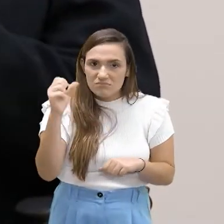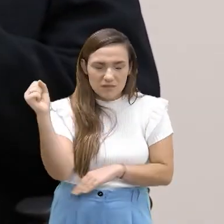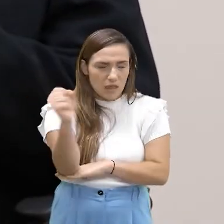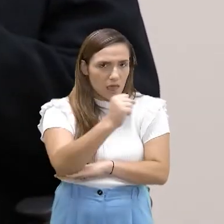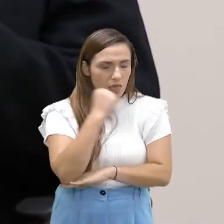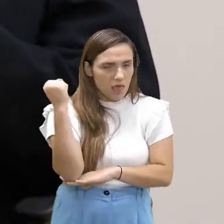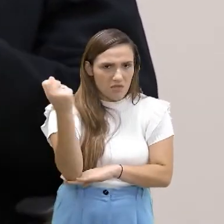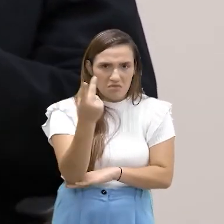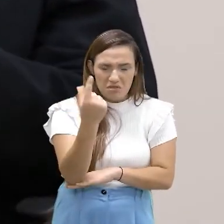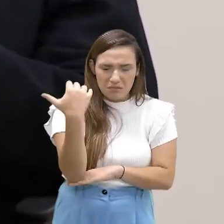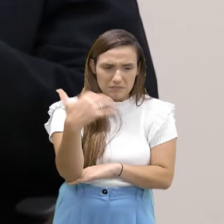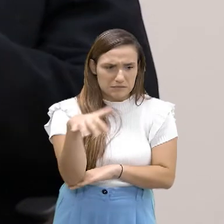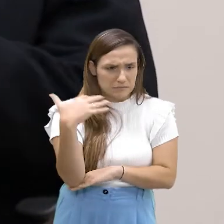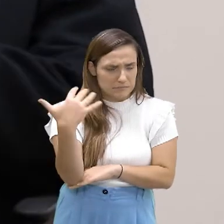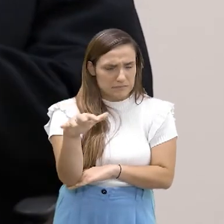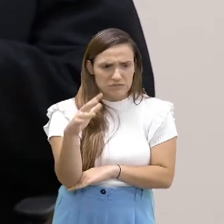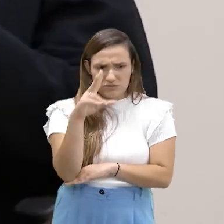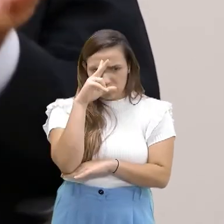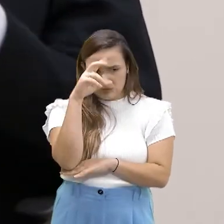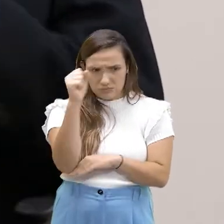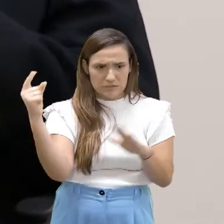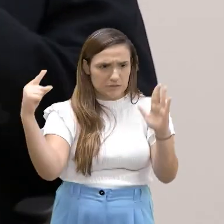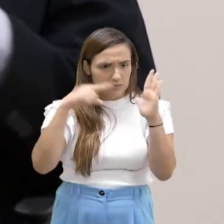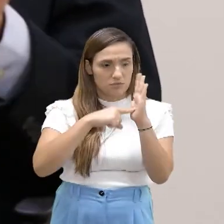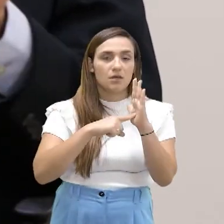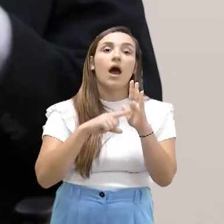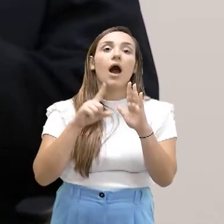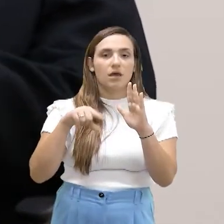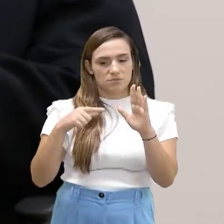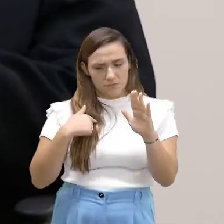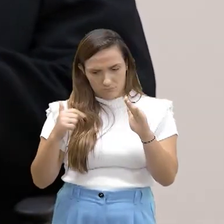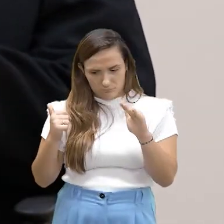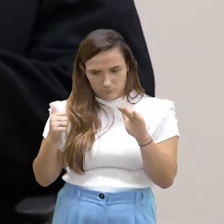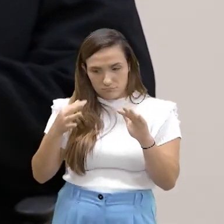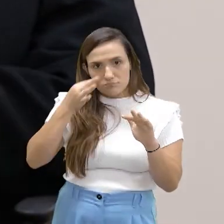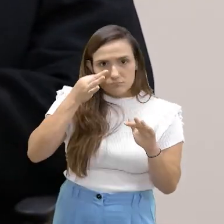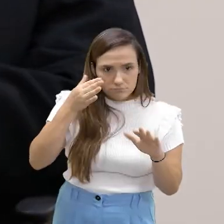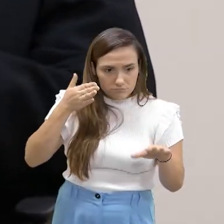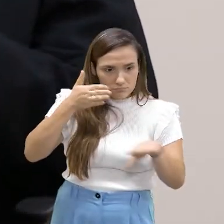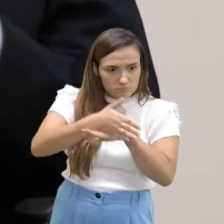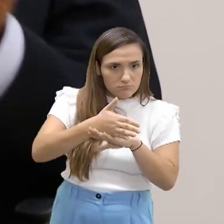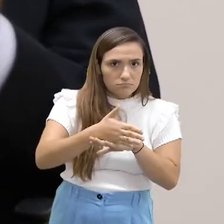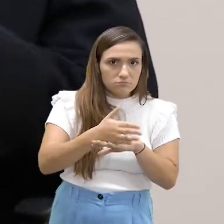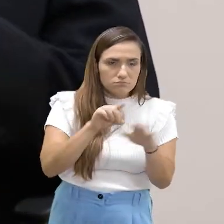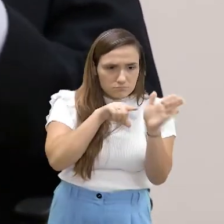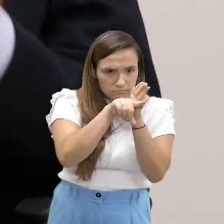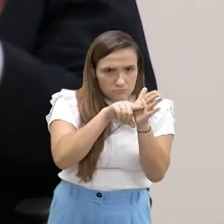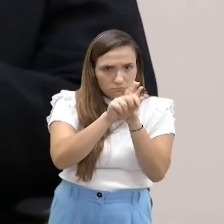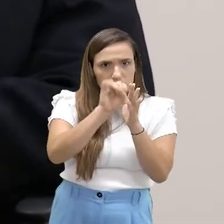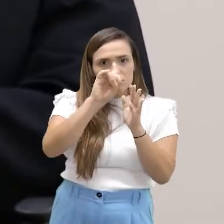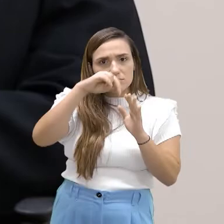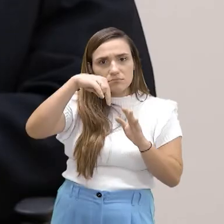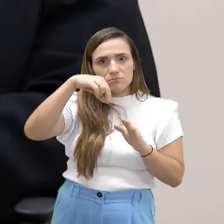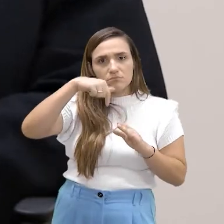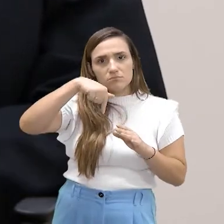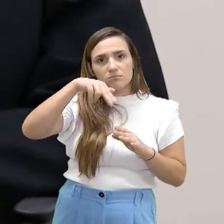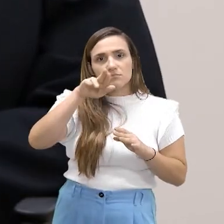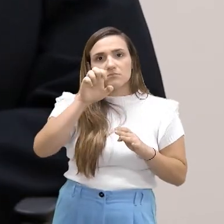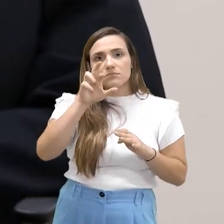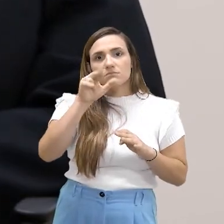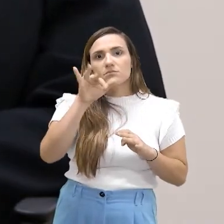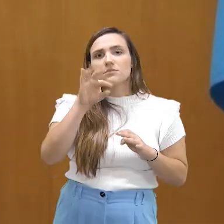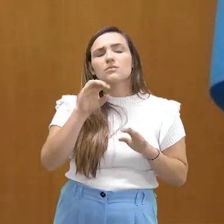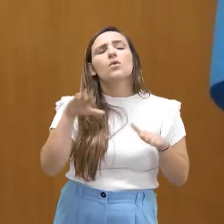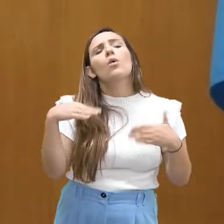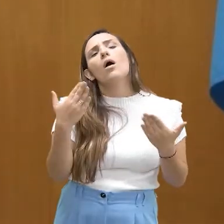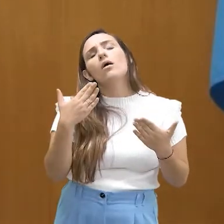uma irregularidade grave, às vezes até por denúncia, então nós mandamos apurar, eventualmente até através de inquérito. Qual